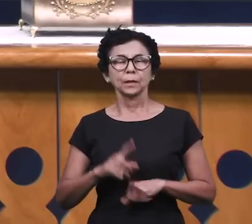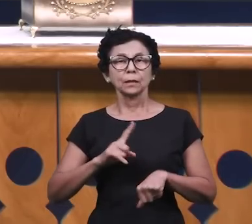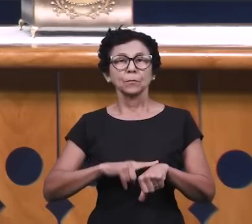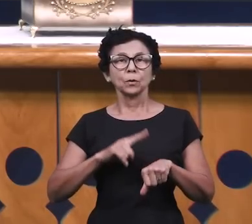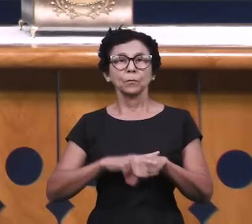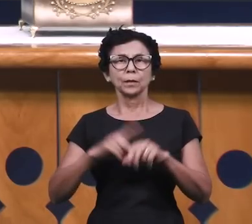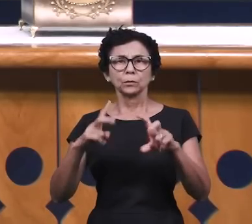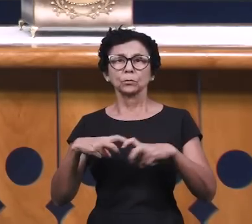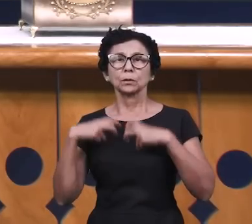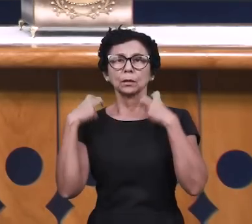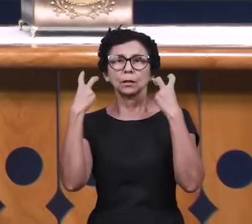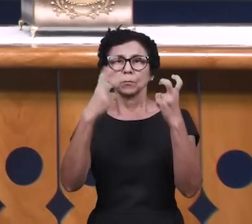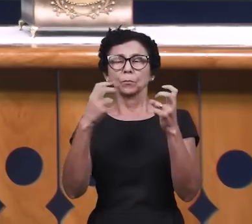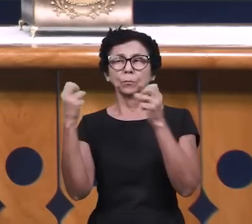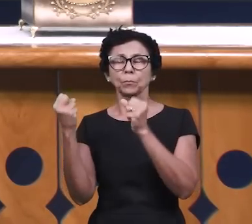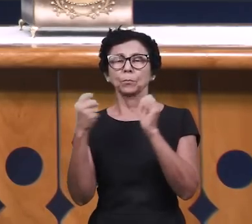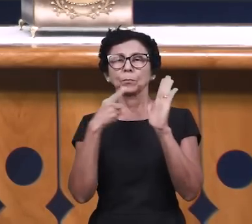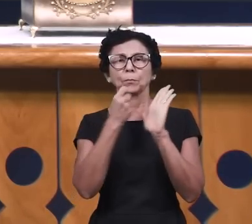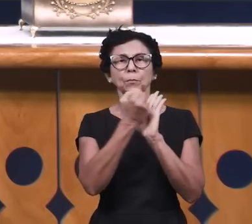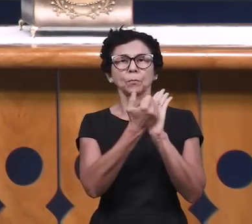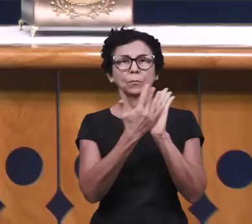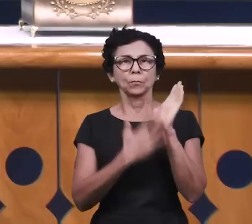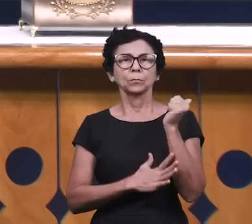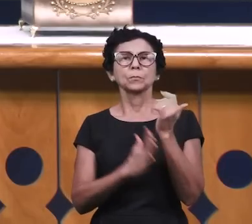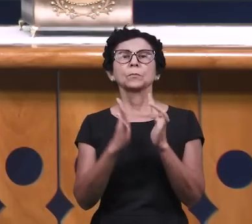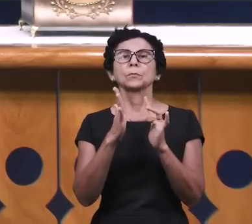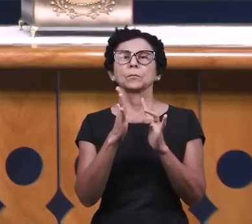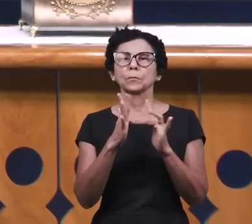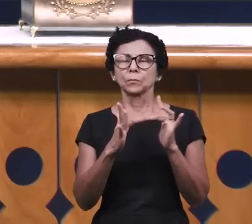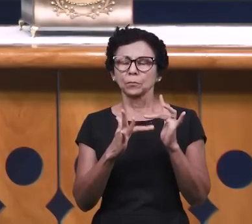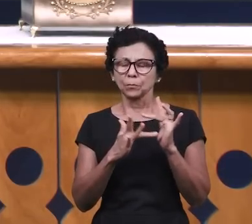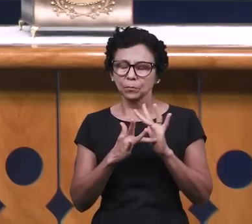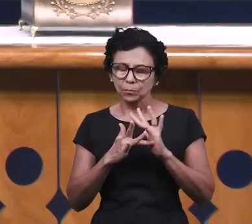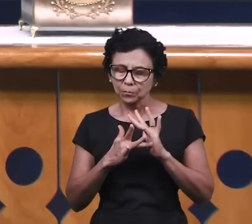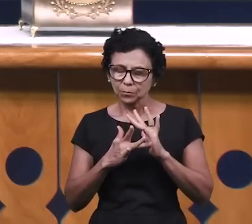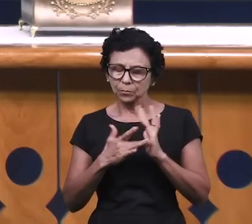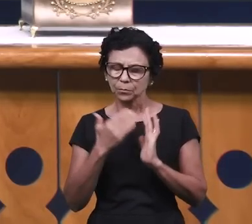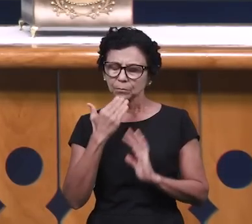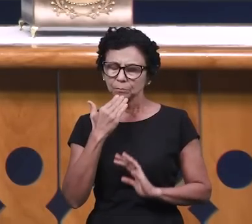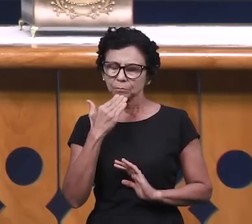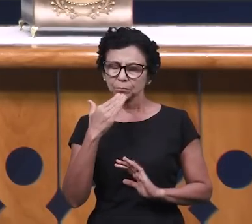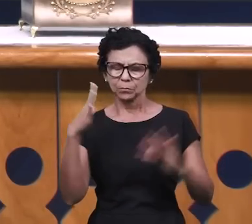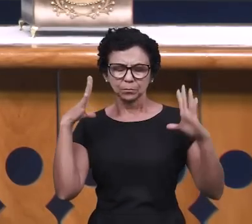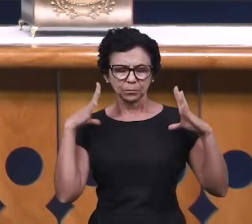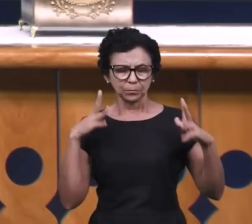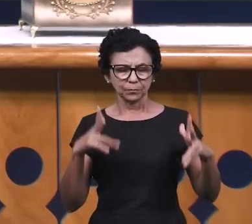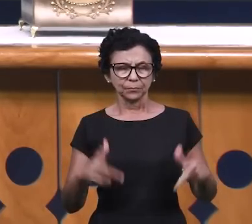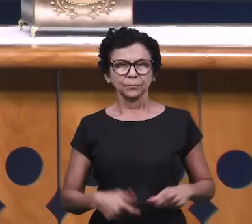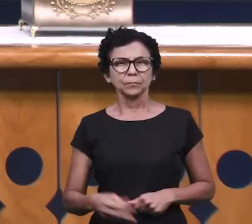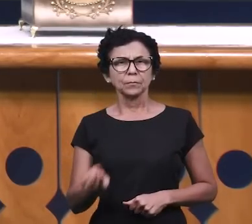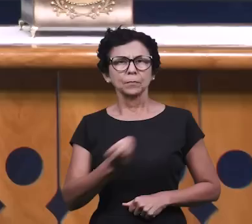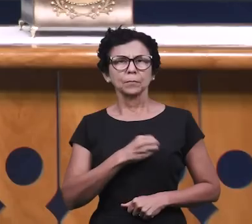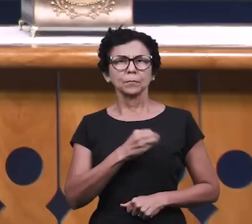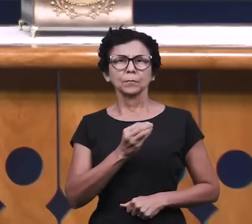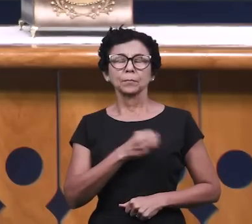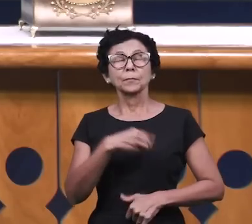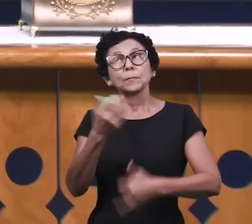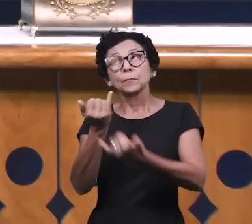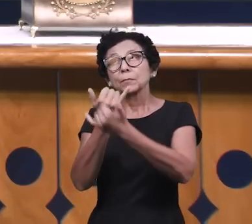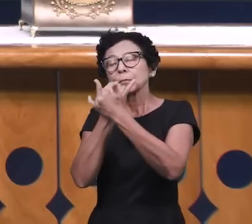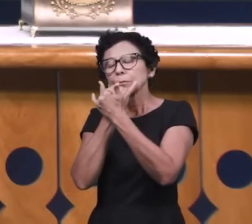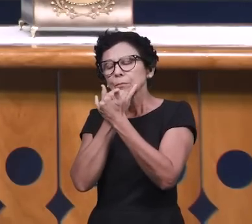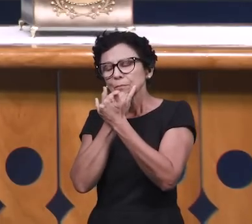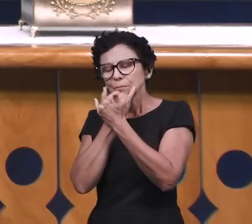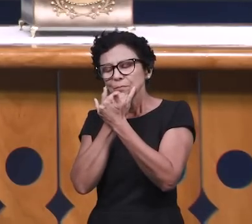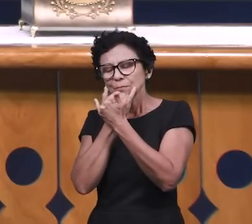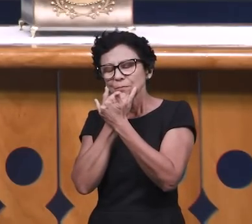Deus, clamamos agora pelo poder do sangue de Jesus sobre nossas vidas. Purifica, Senhor, todo o nosso pecado já